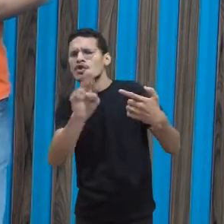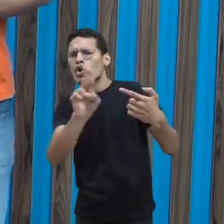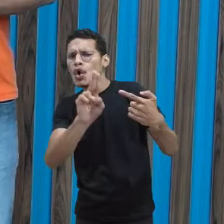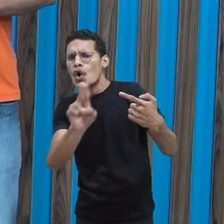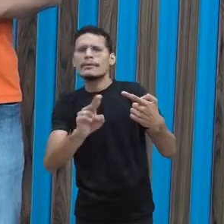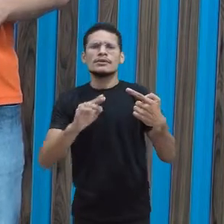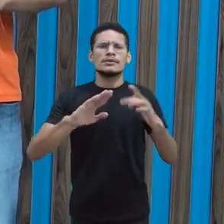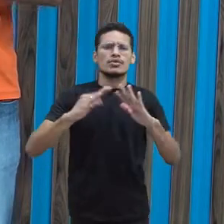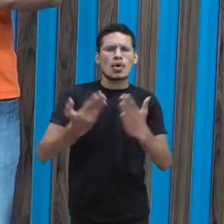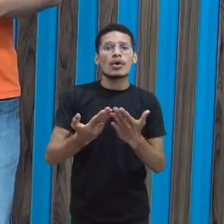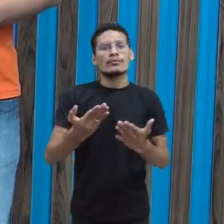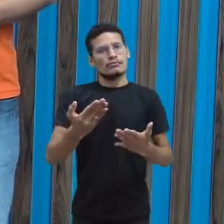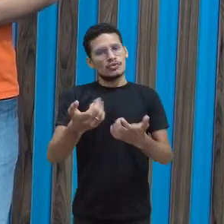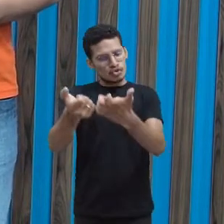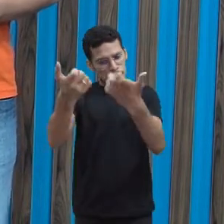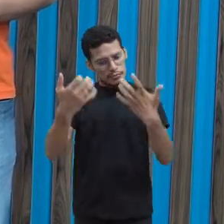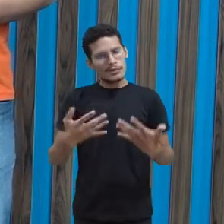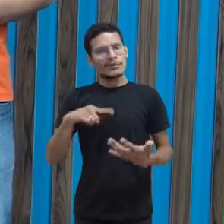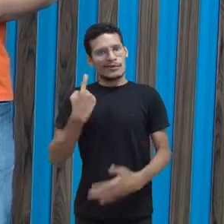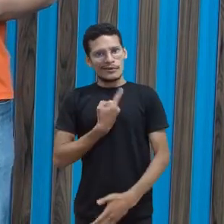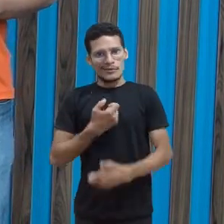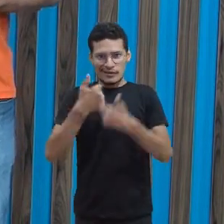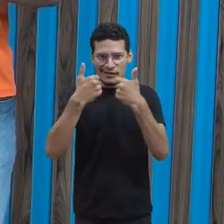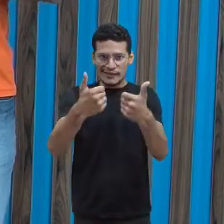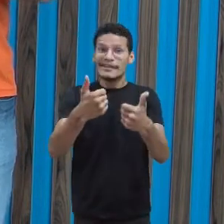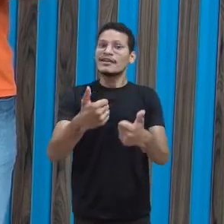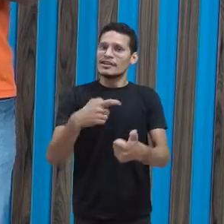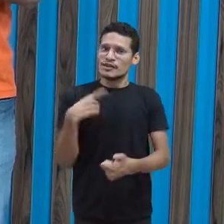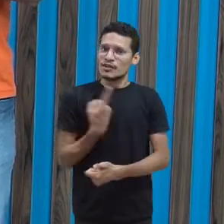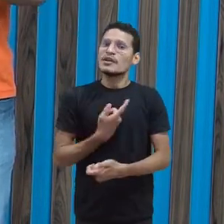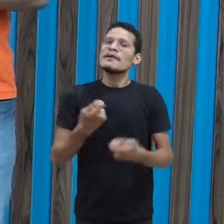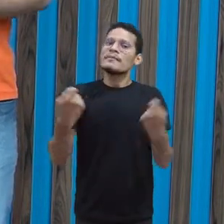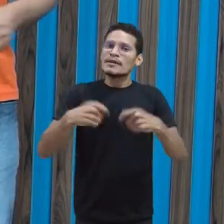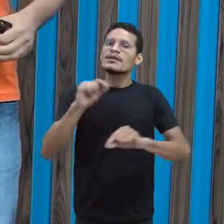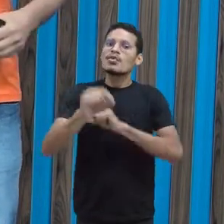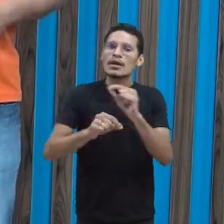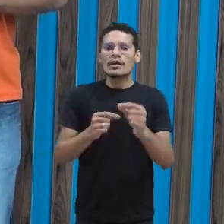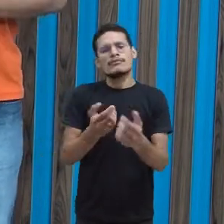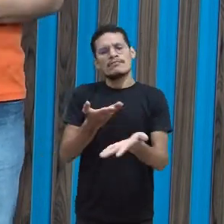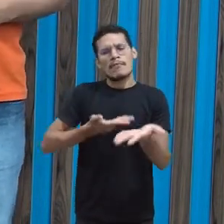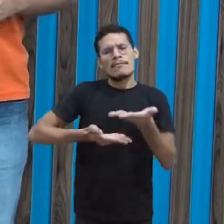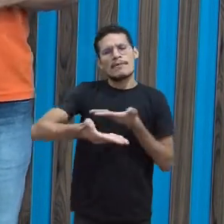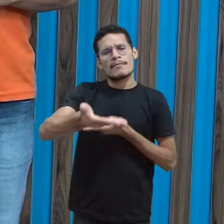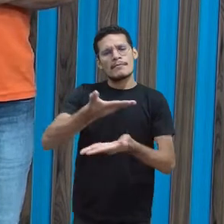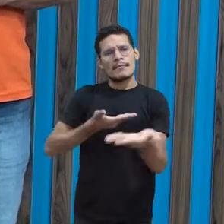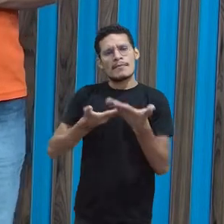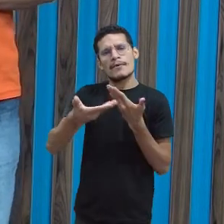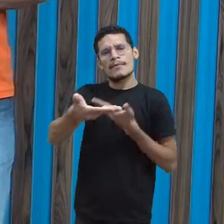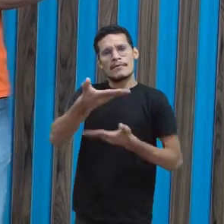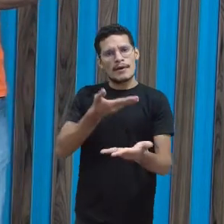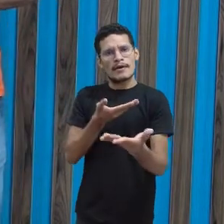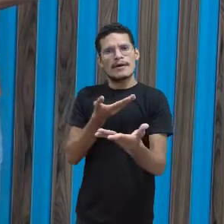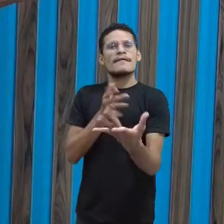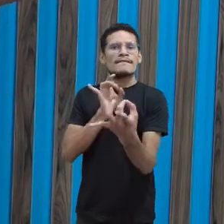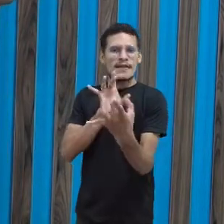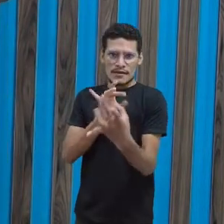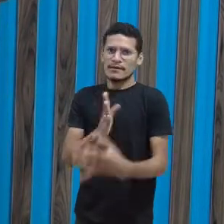né? Sinalizem aí para a gente, tá bom? A gente precisa muito desse bate-bola, né? Desse retorno aí de